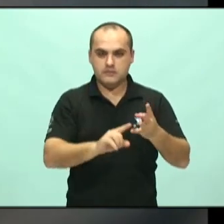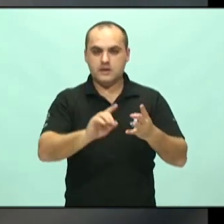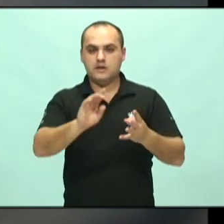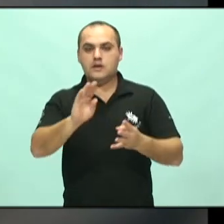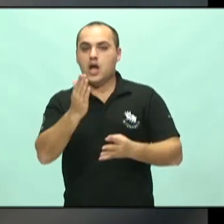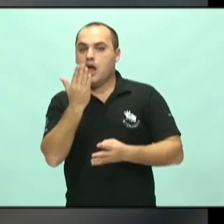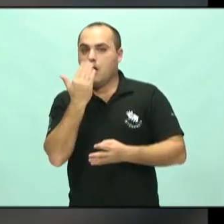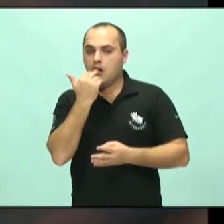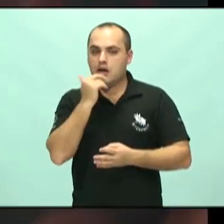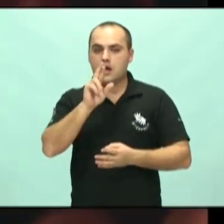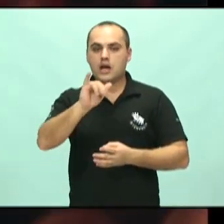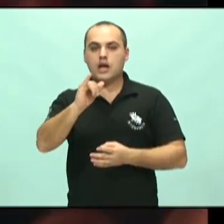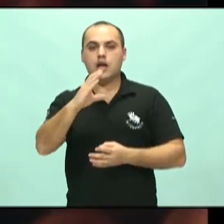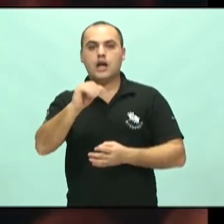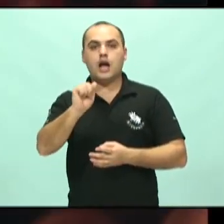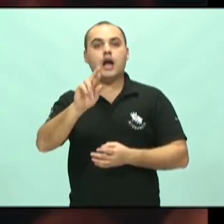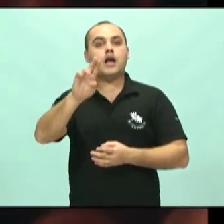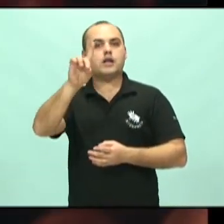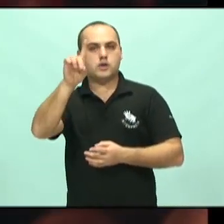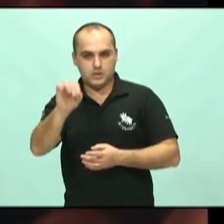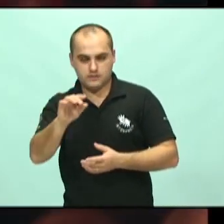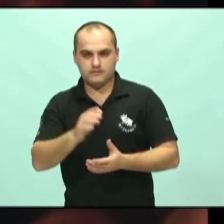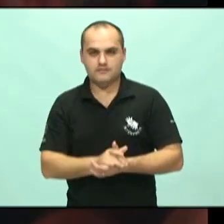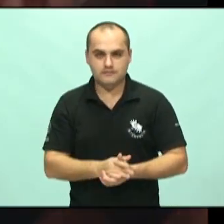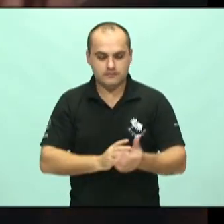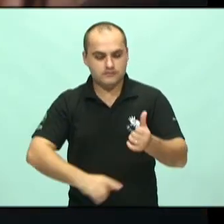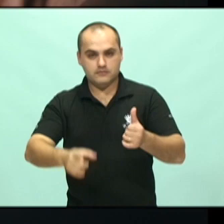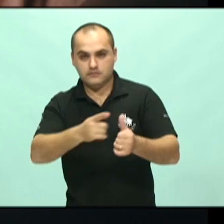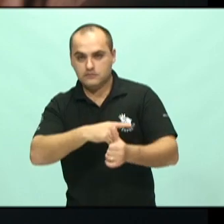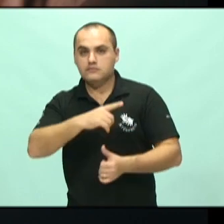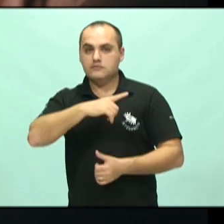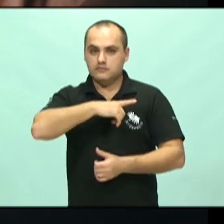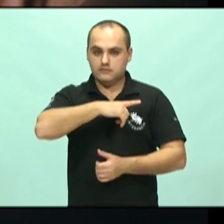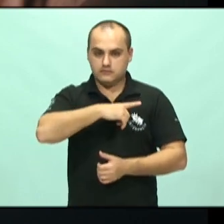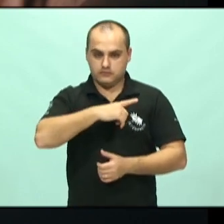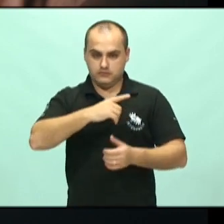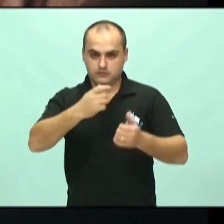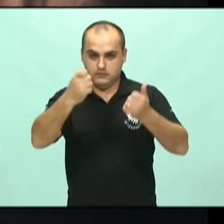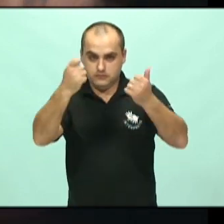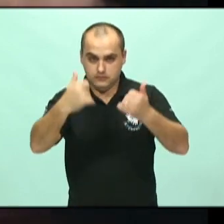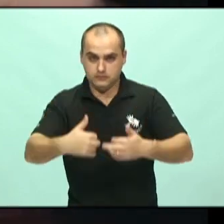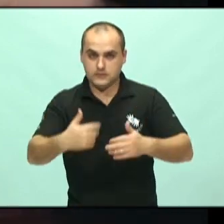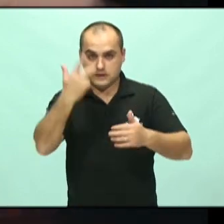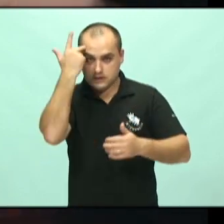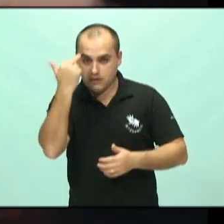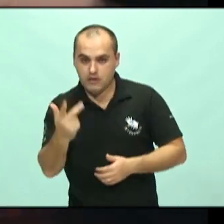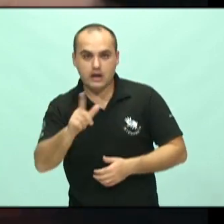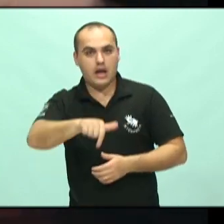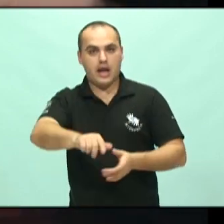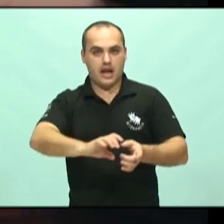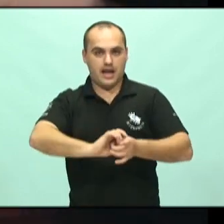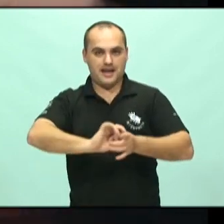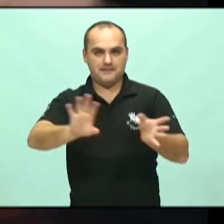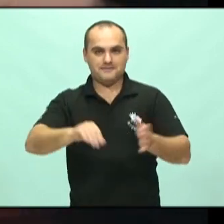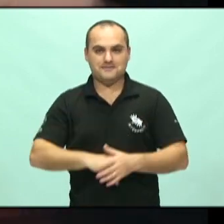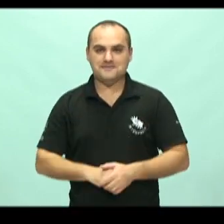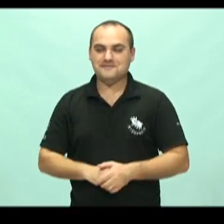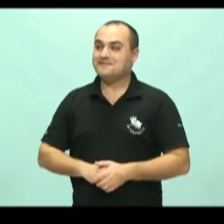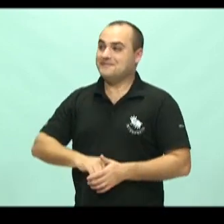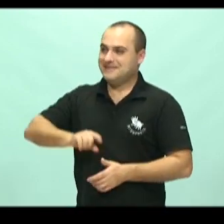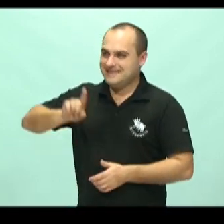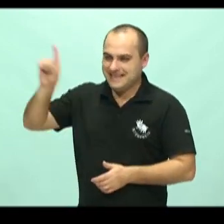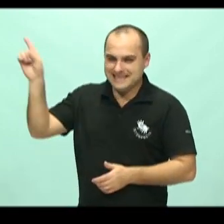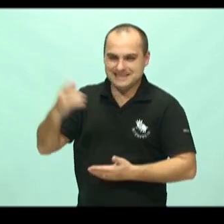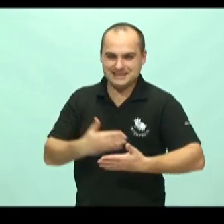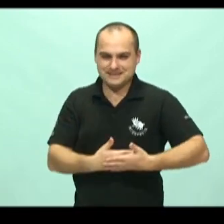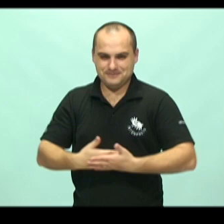para adultos, uma contação de histórias que é livre. Temos alguma coisa para... Esse é o de bebês. É o de bebês. Esse é o de bebês. Essa